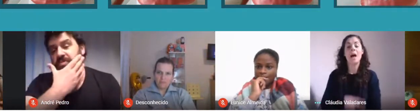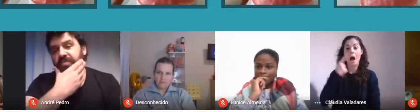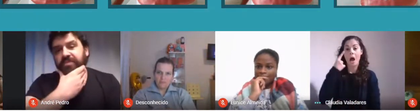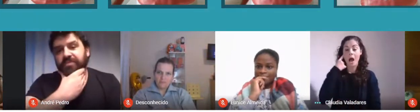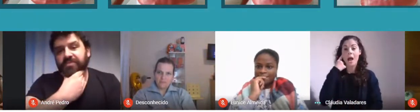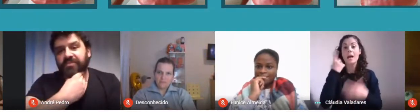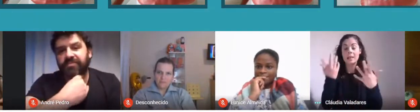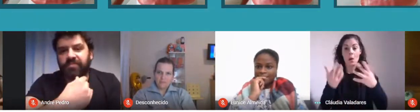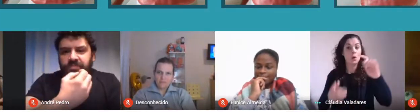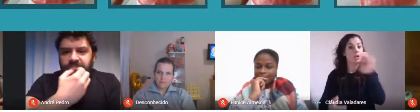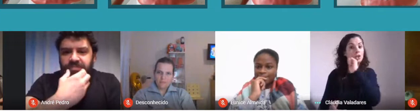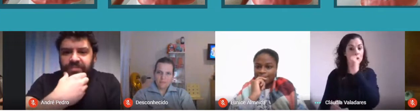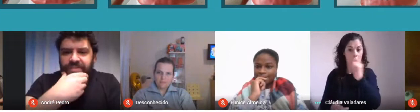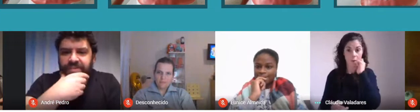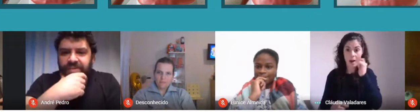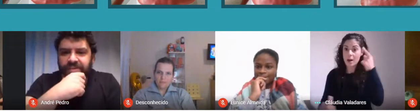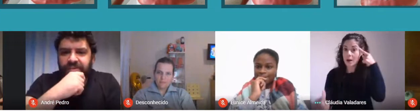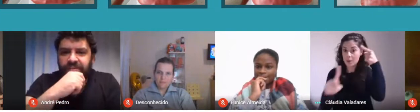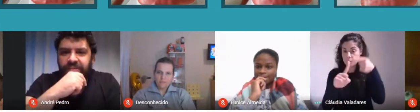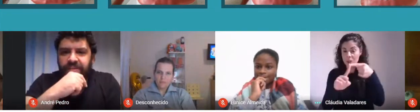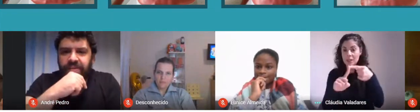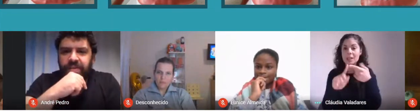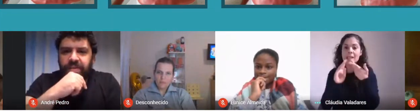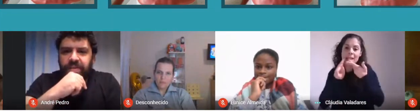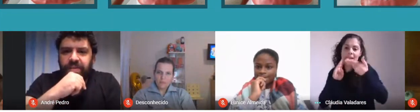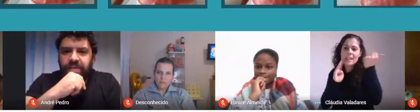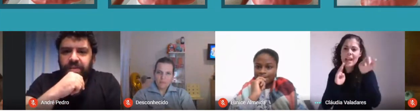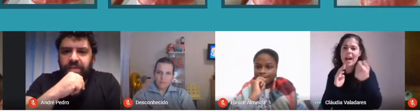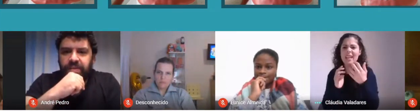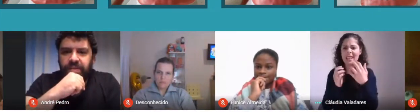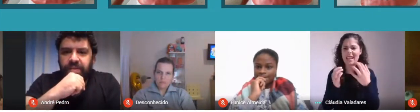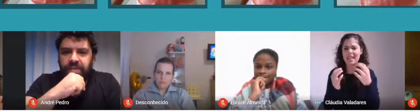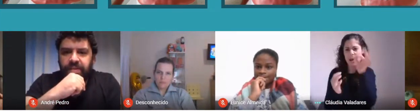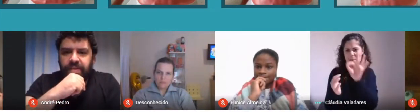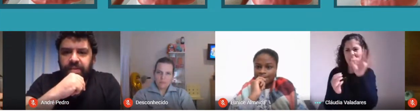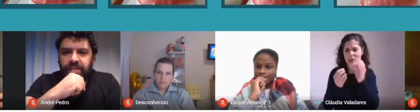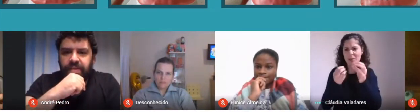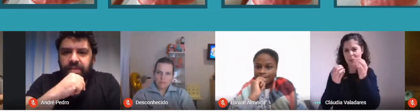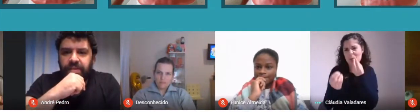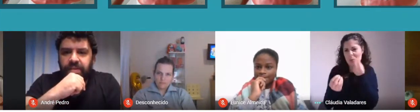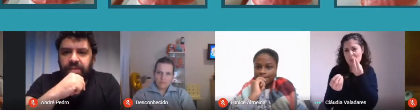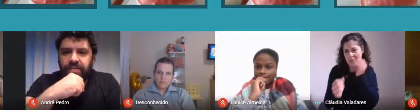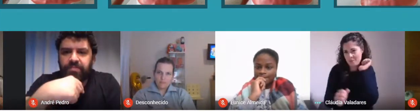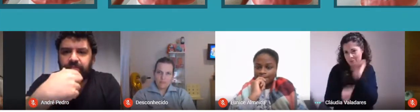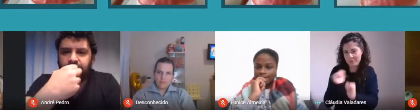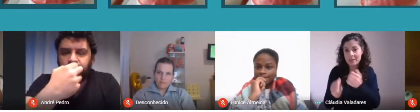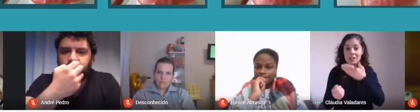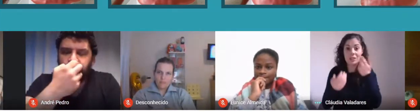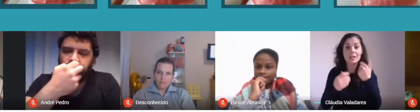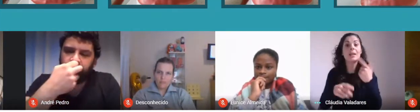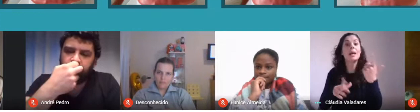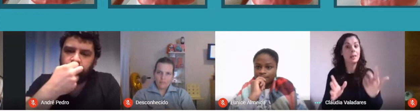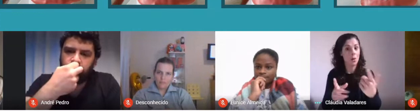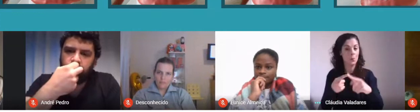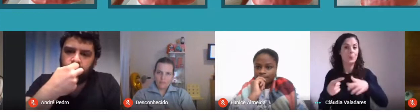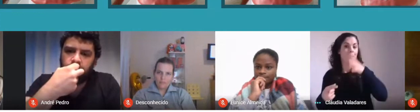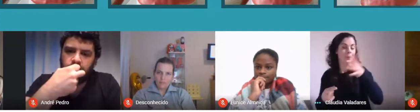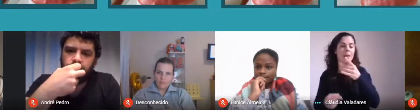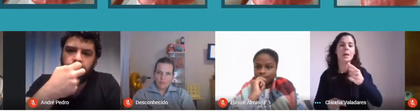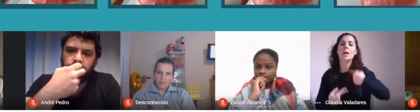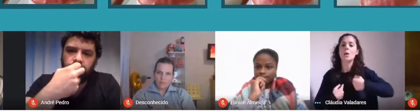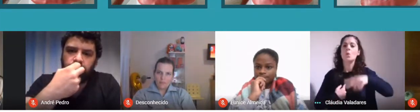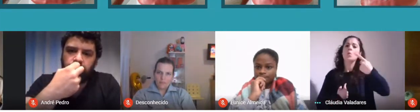placa bacteriana, que causa aquelas doenças que eu falei. E a escovagem deve ser feita 2 vezes por